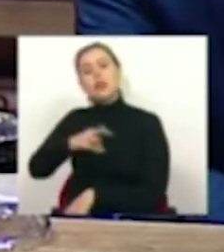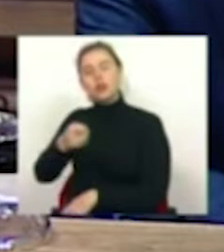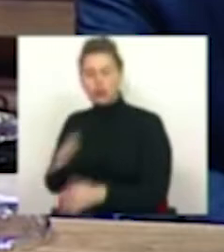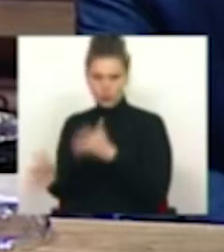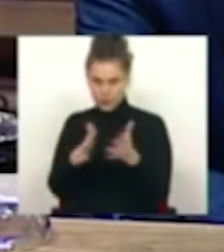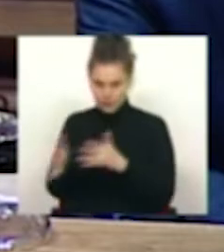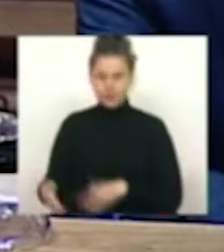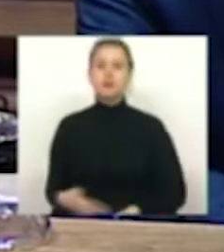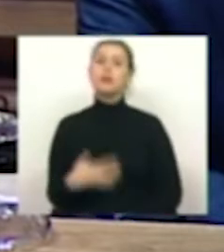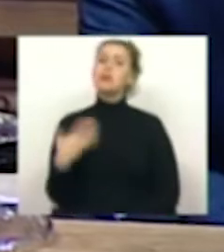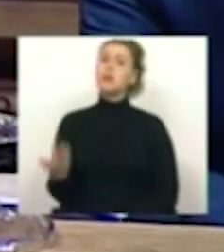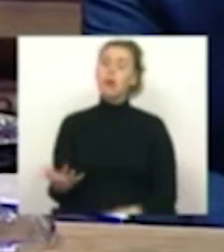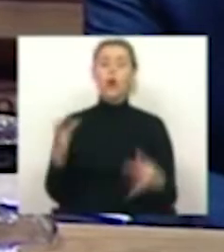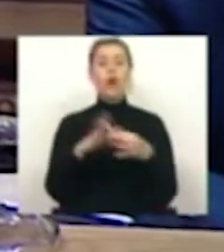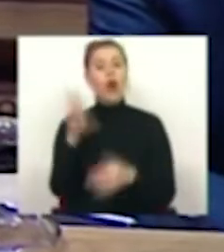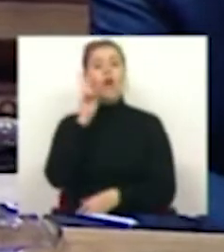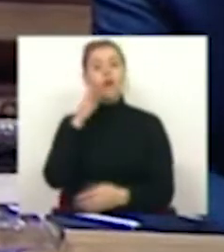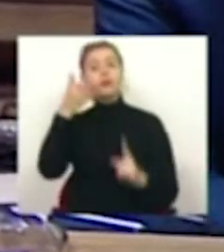ou seja